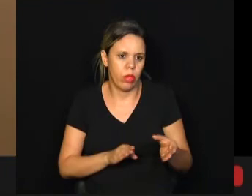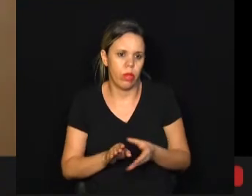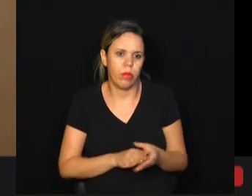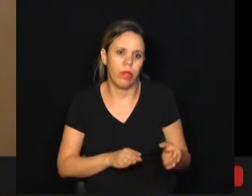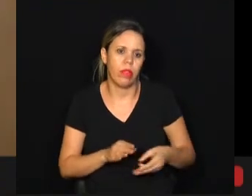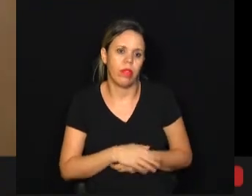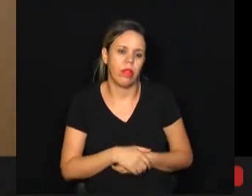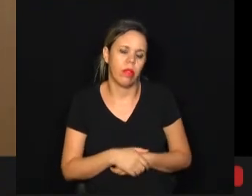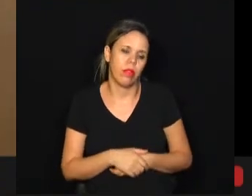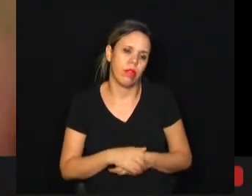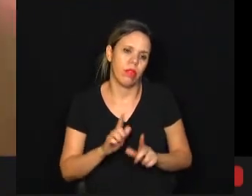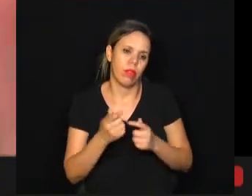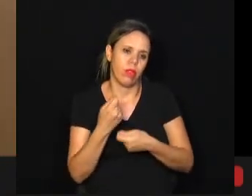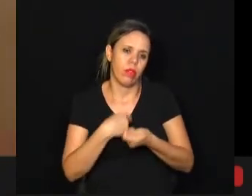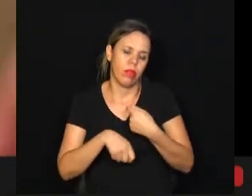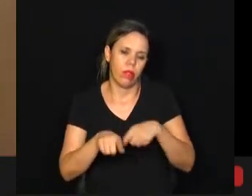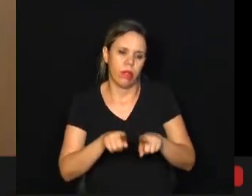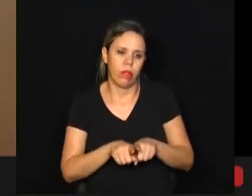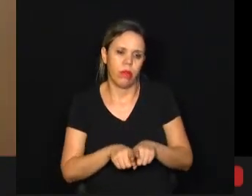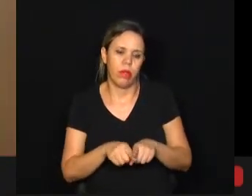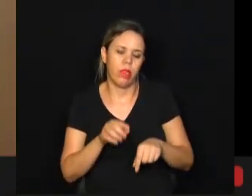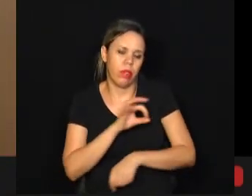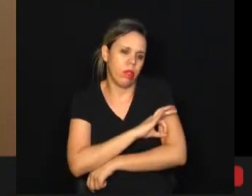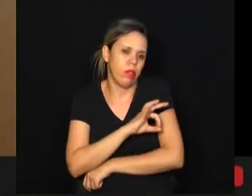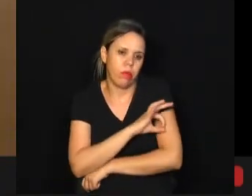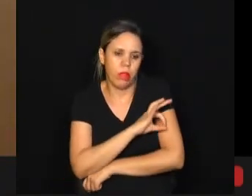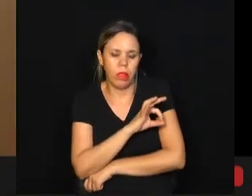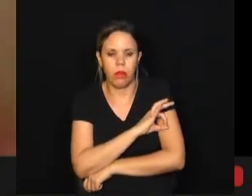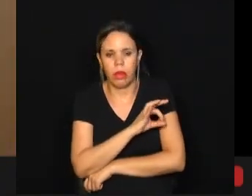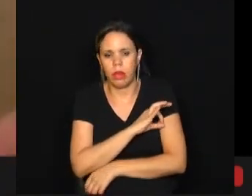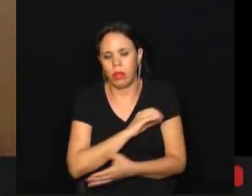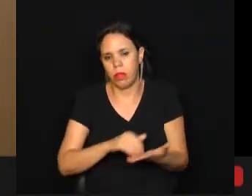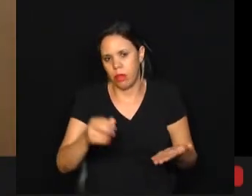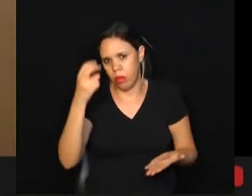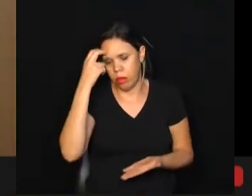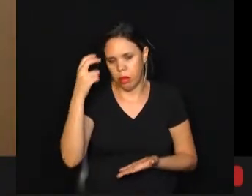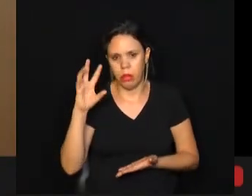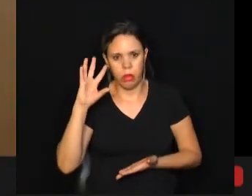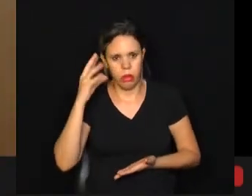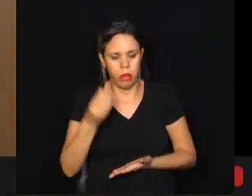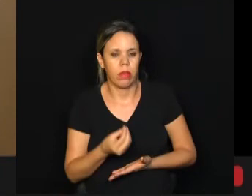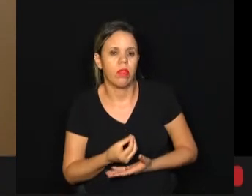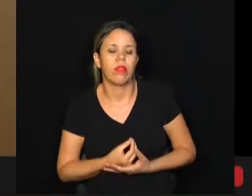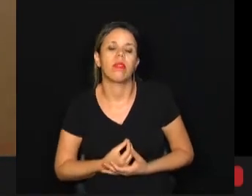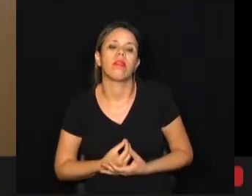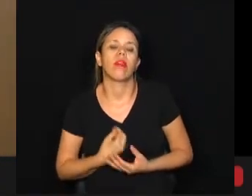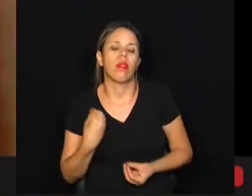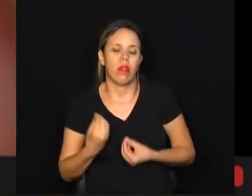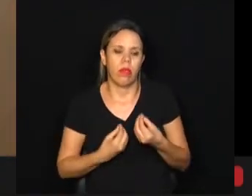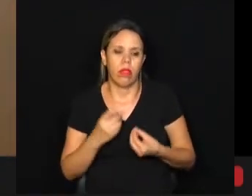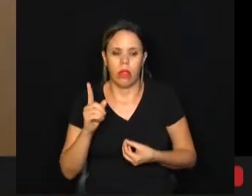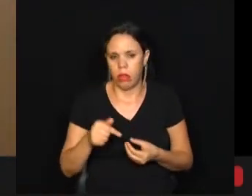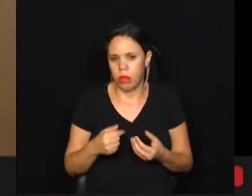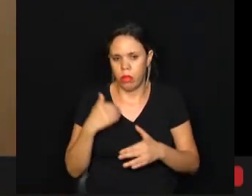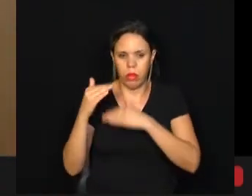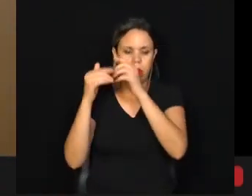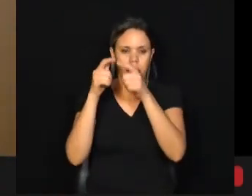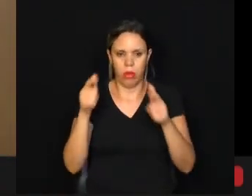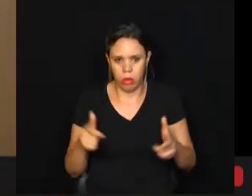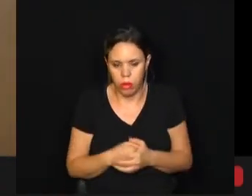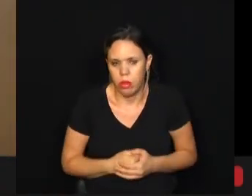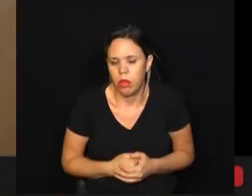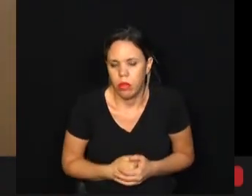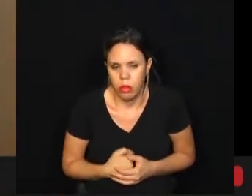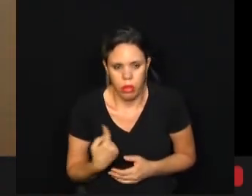com a gestão, né, com o Executivo, com a Secretaria de Cultura, nós entendemos aí como isso avança. O que